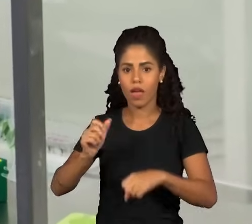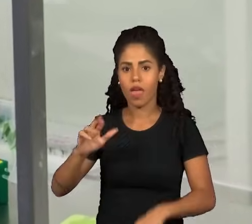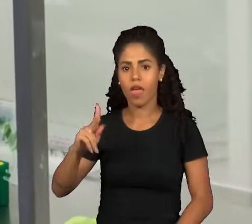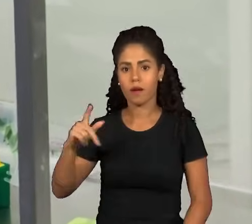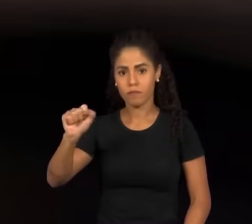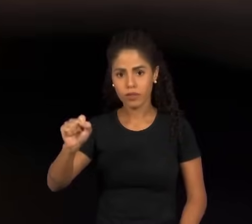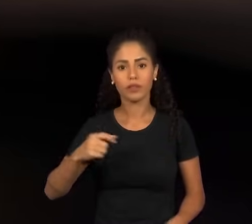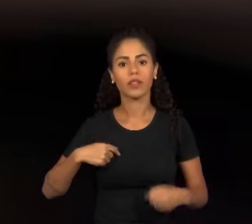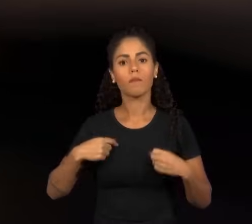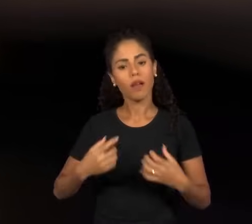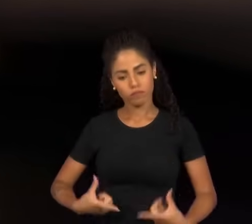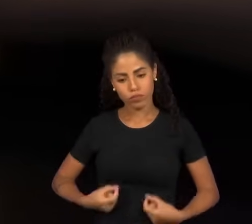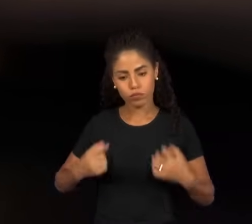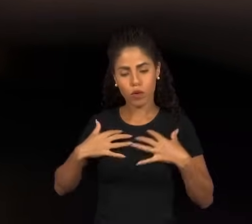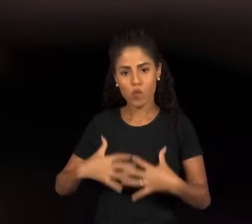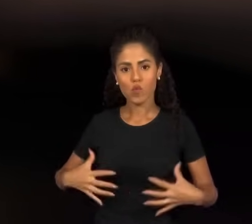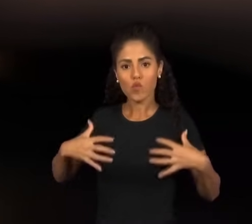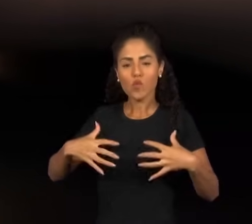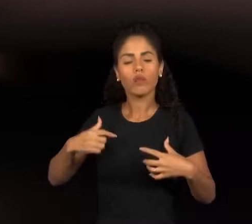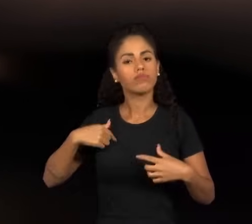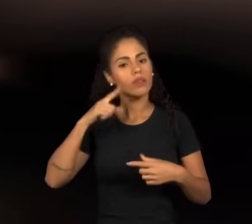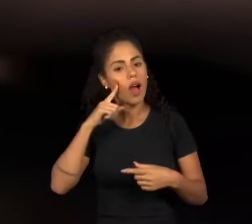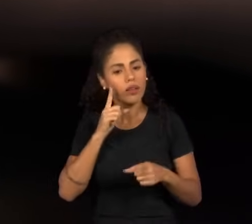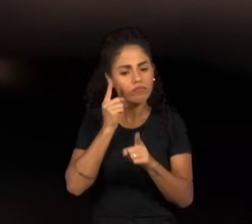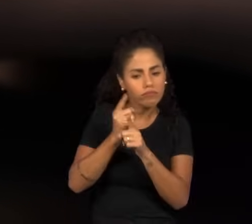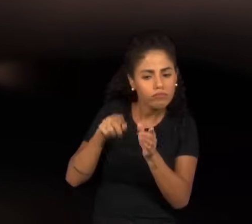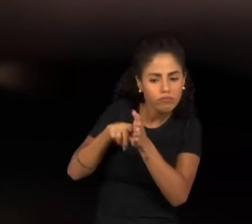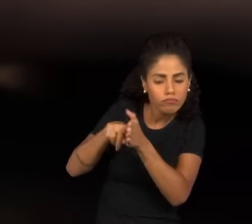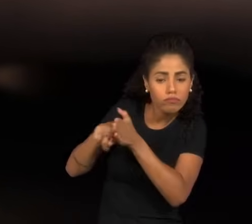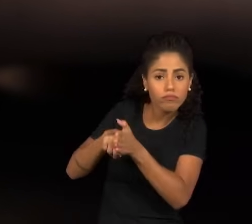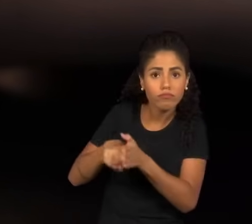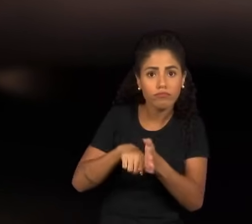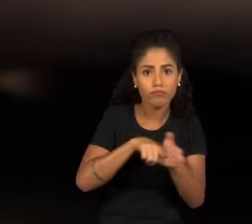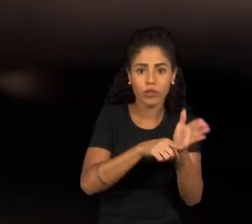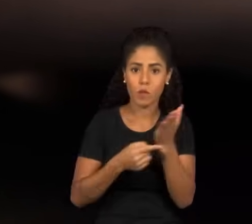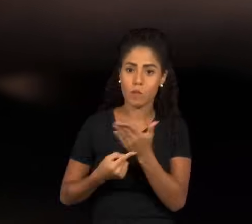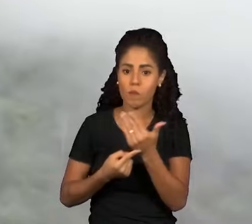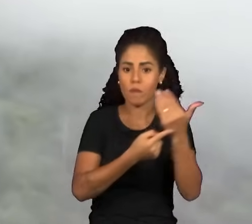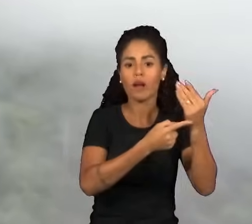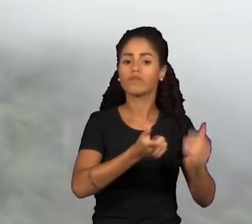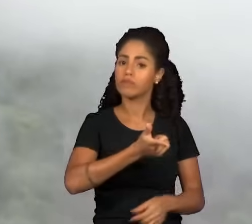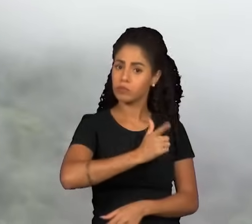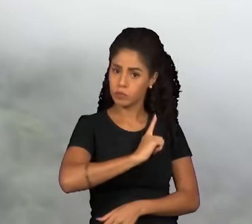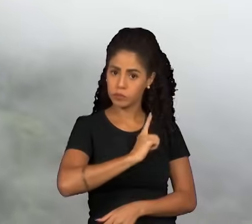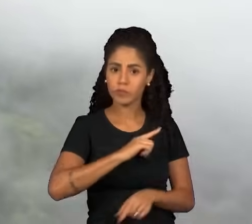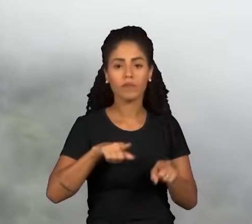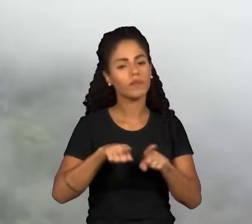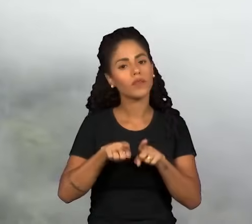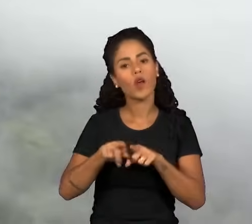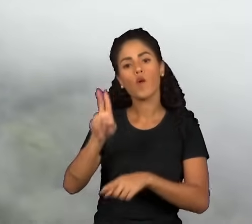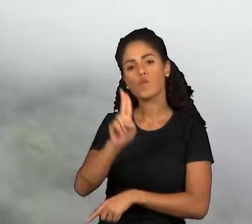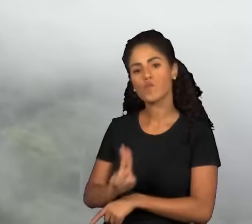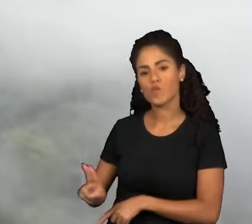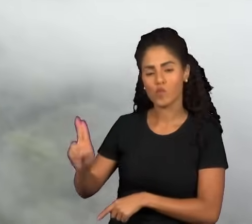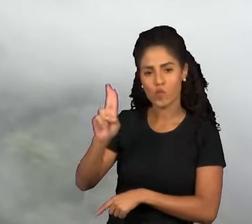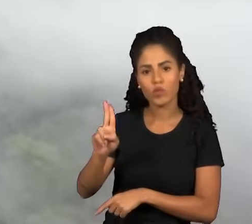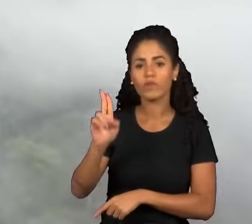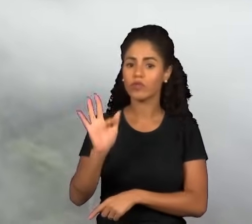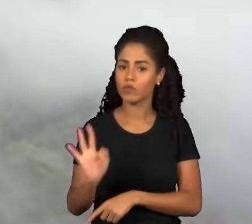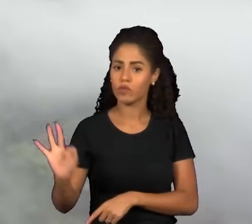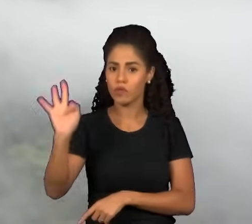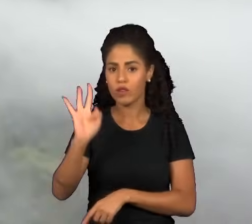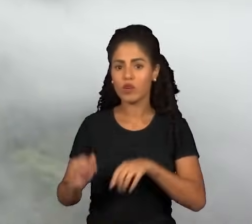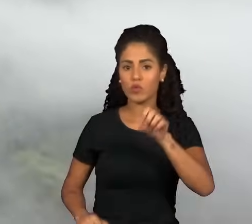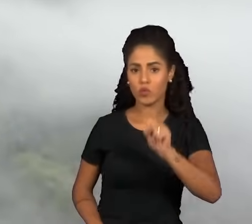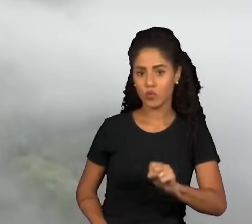câncer de mama. O estudo foi realizado pelo Instituto Tecnológico Vale, pela Universidade Federal do Sul e Sudeste